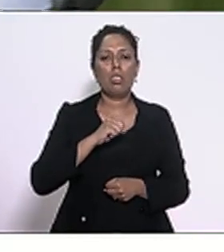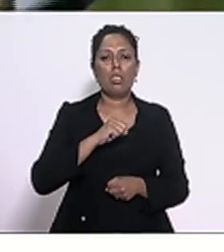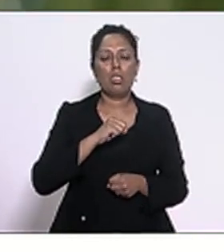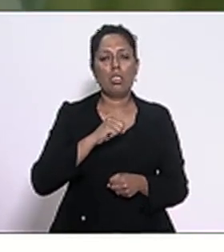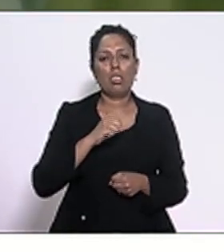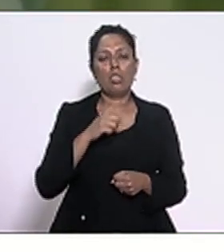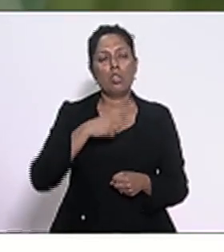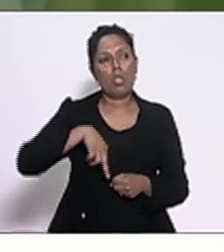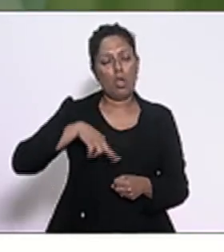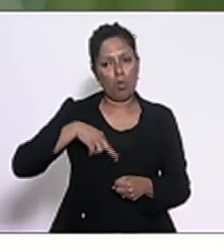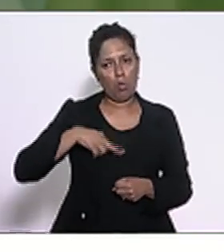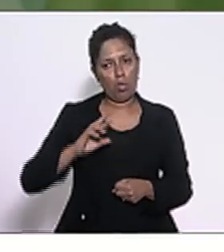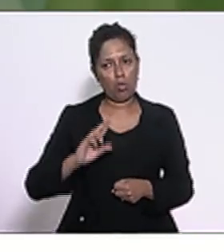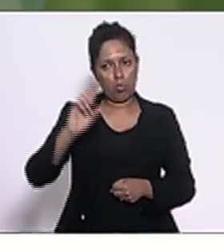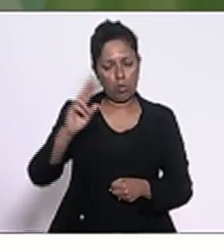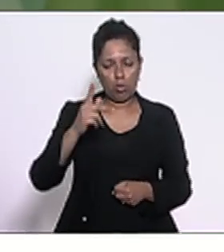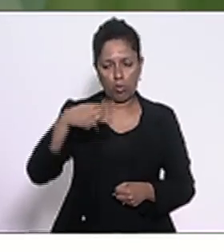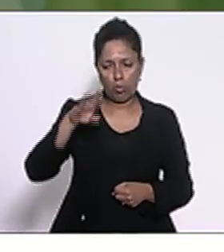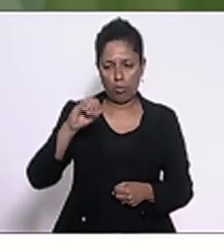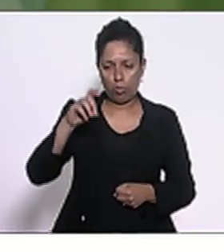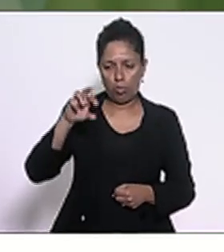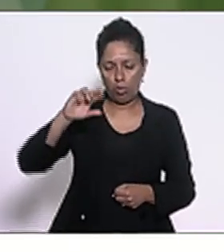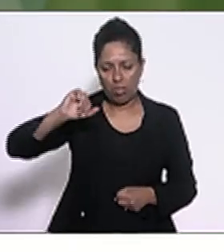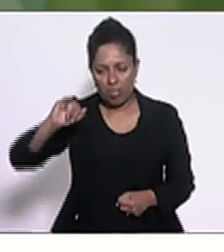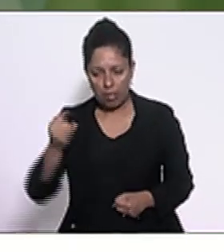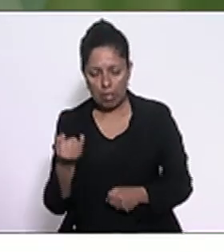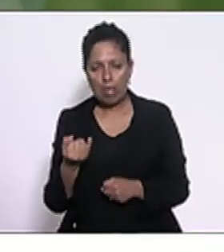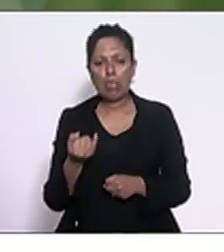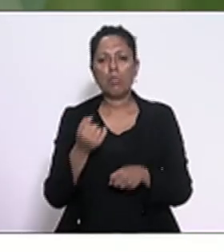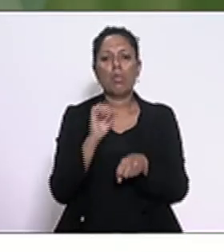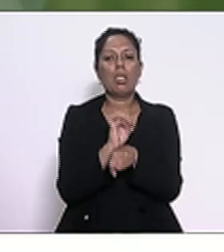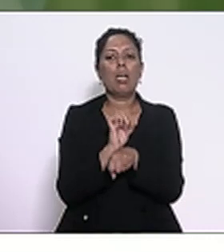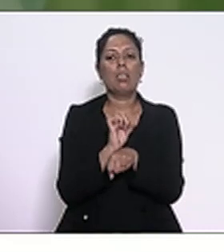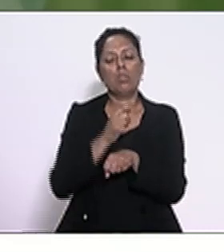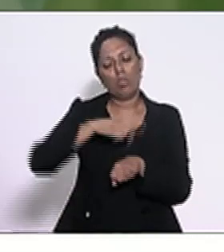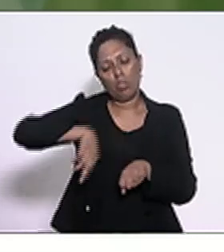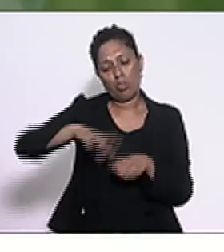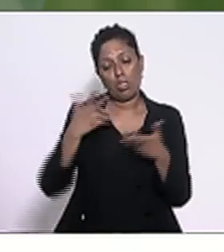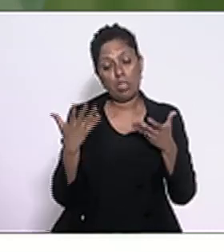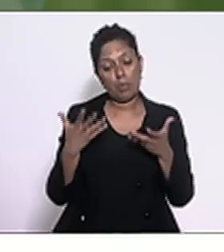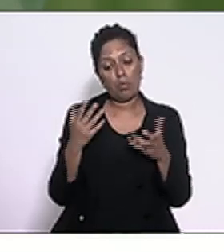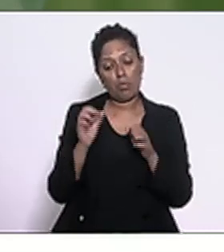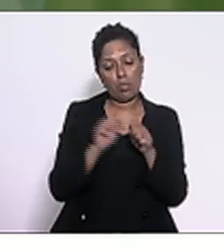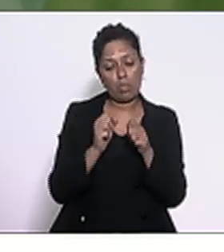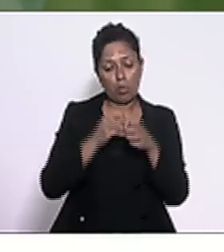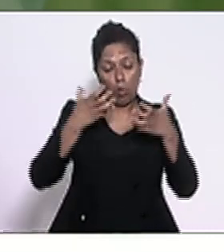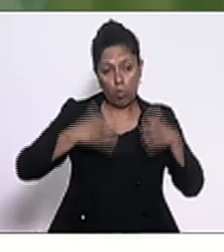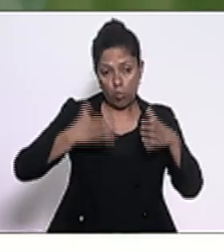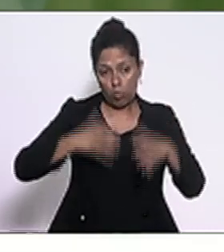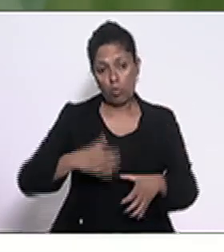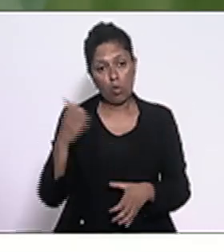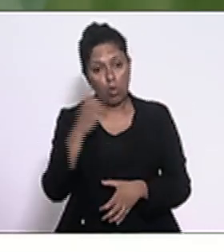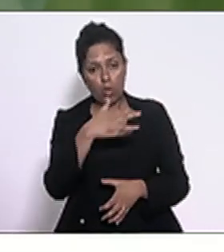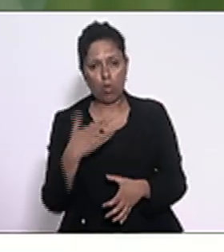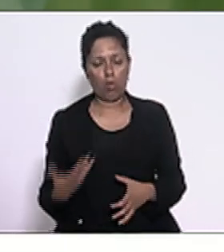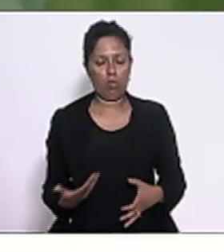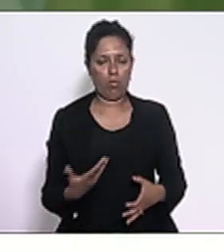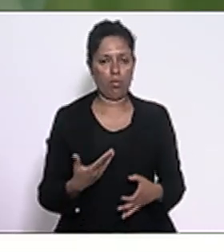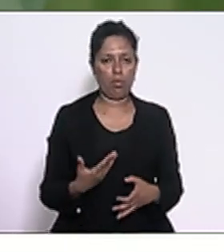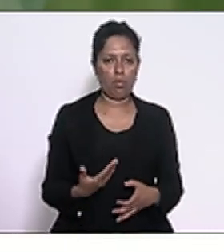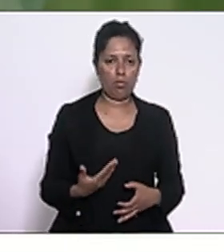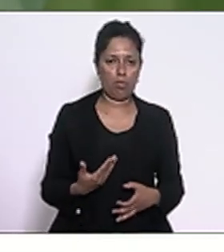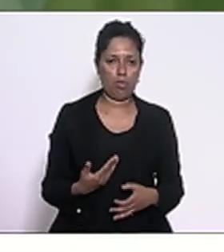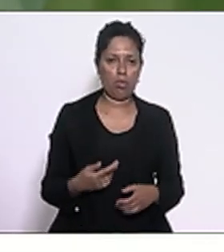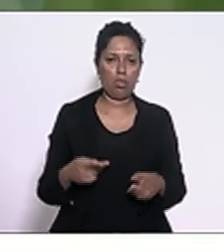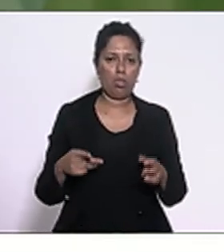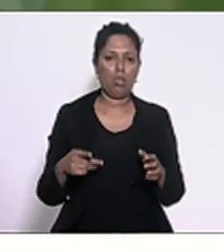parada. Nós estamos trabalhando para que esse concurso aconteça, né, tanto no aspecto